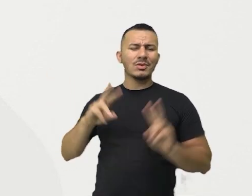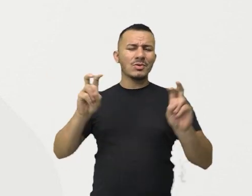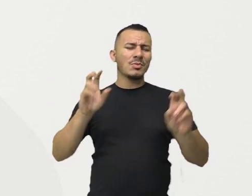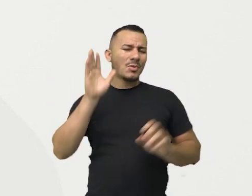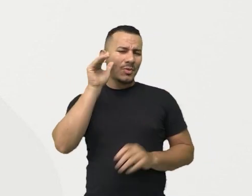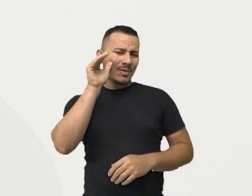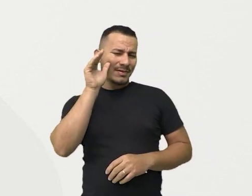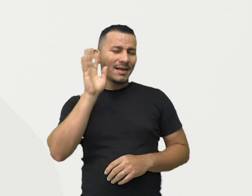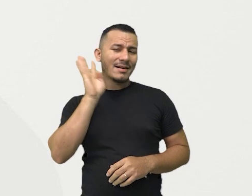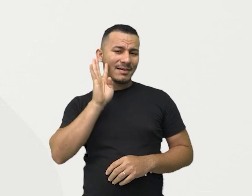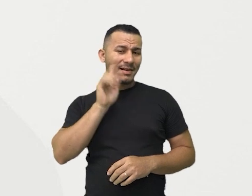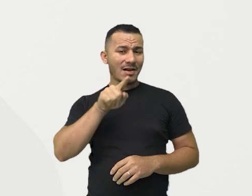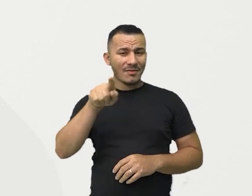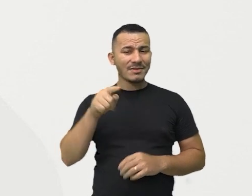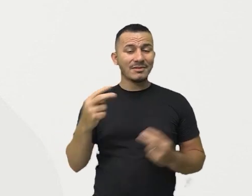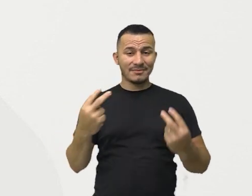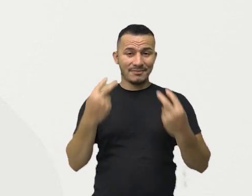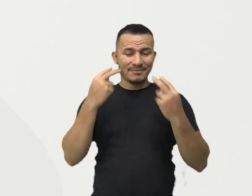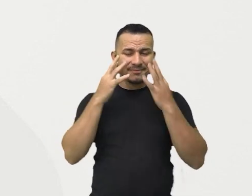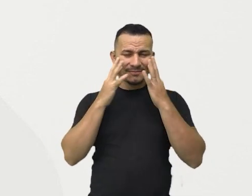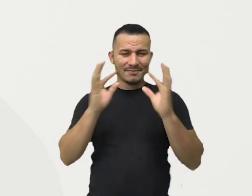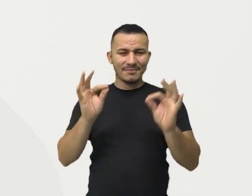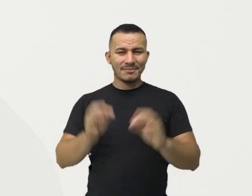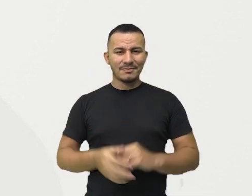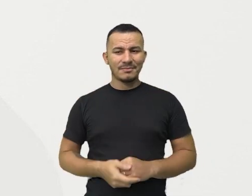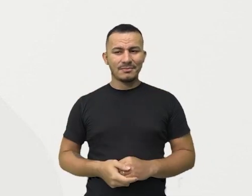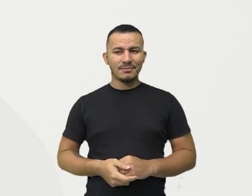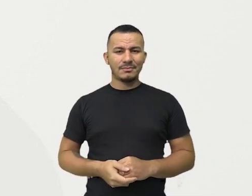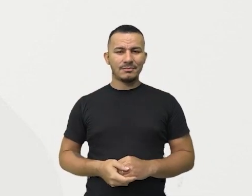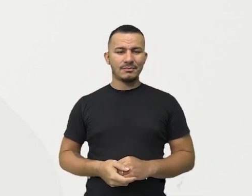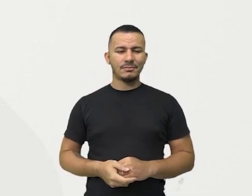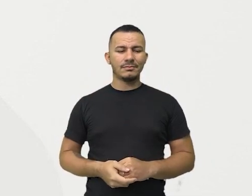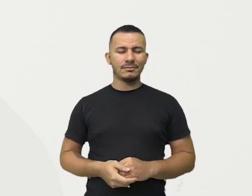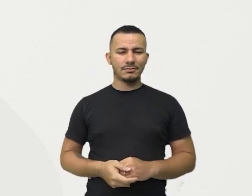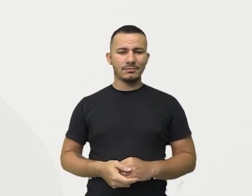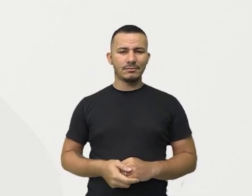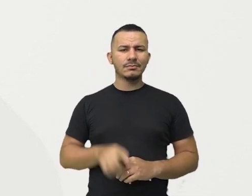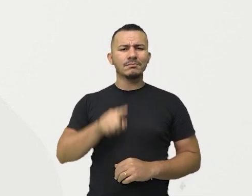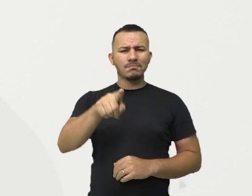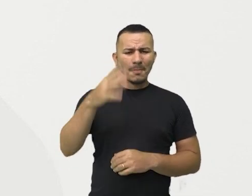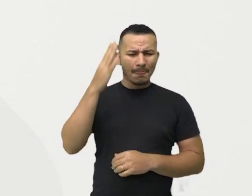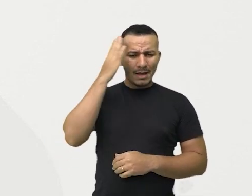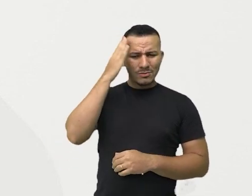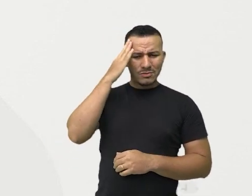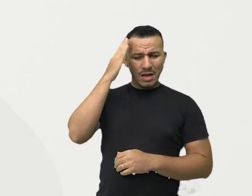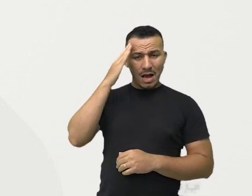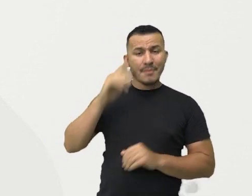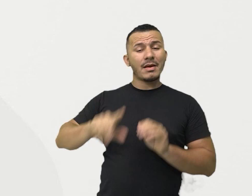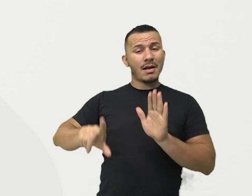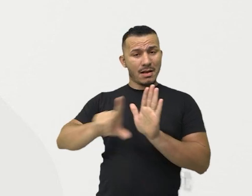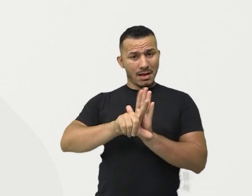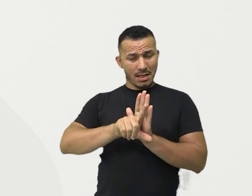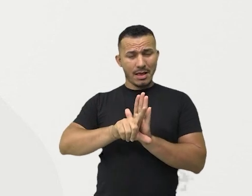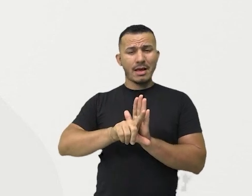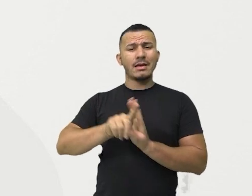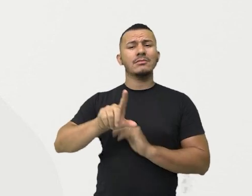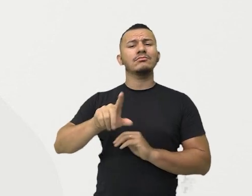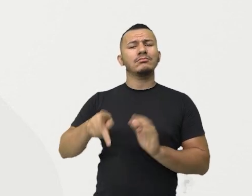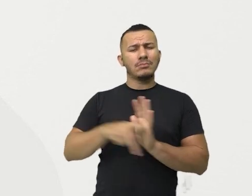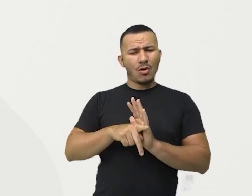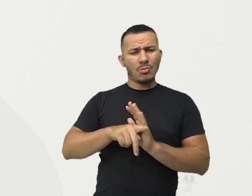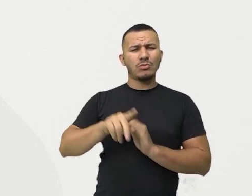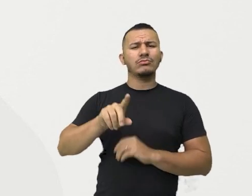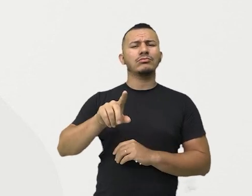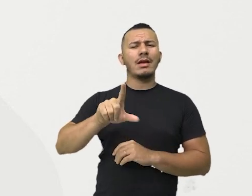aí, pessoal. Vale muito a pena aí você ficar atento para essa questão. Olha o que diz o texto. Você sabia que, segundo a Lei de Diretrizes e Bases da